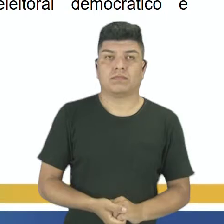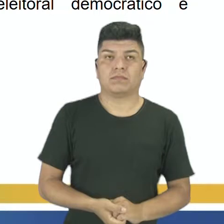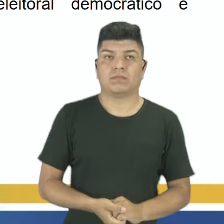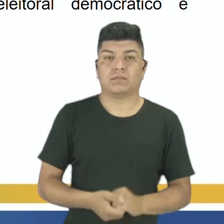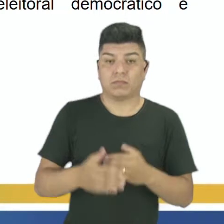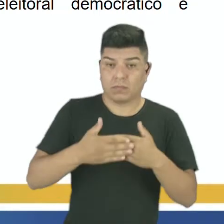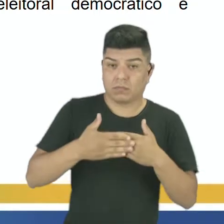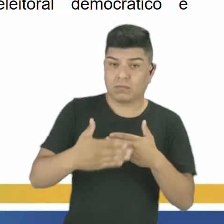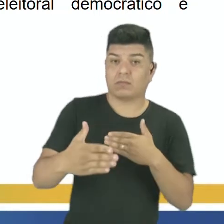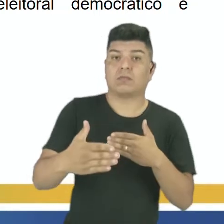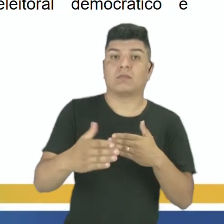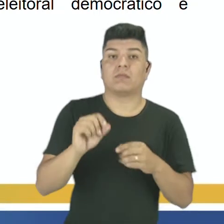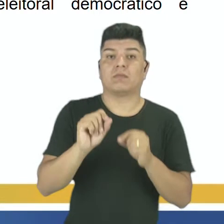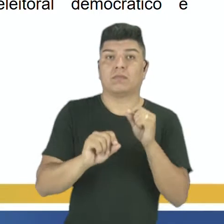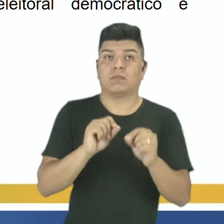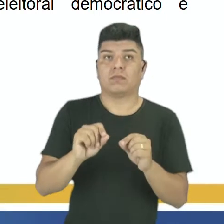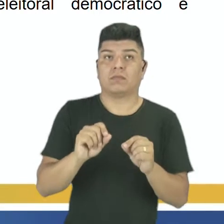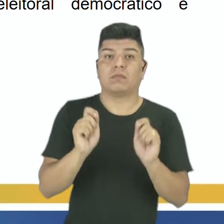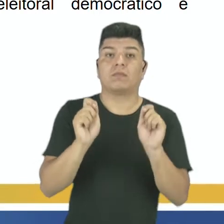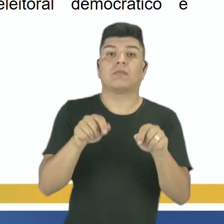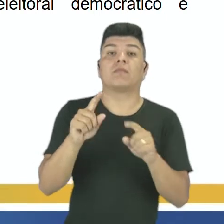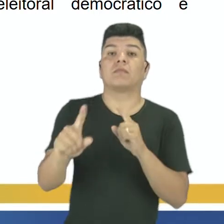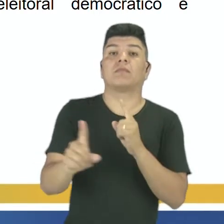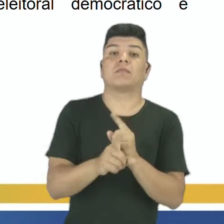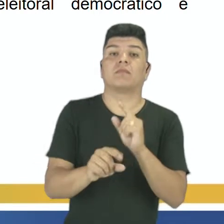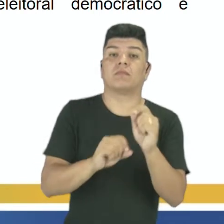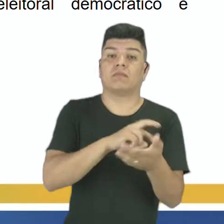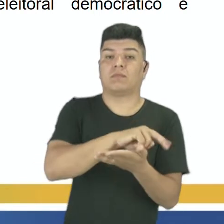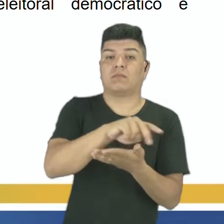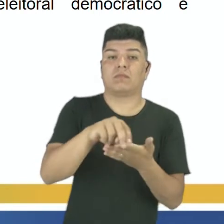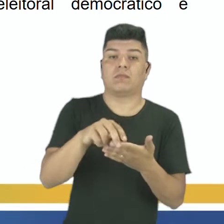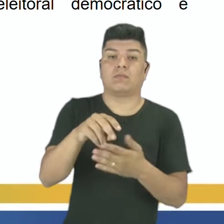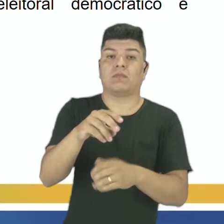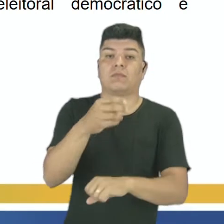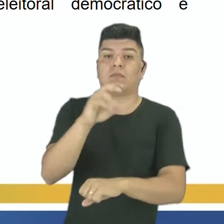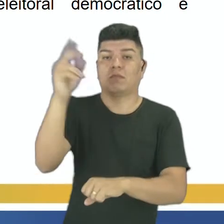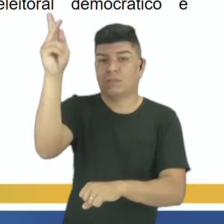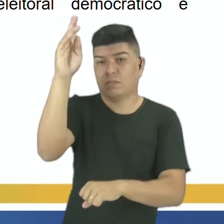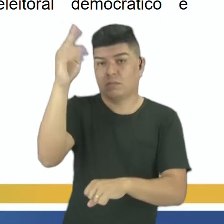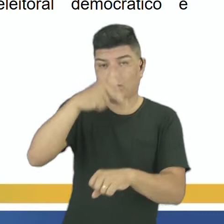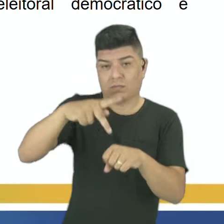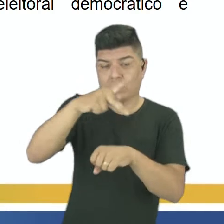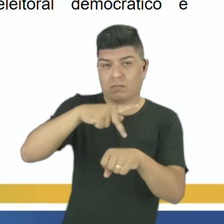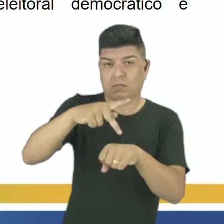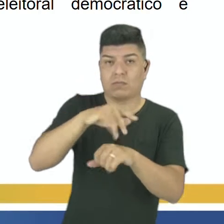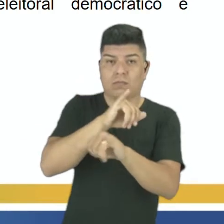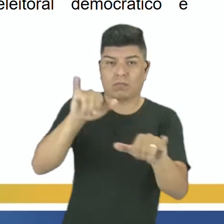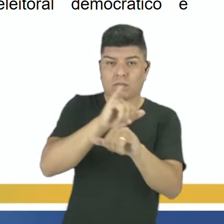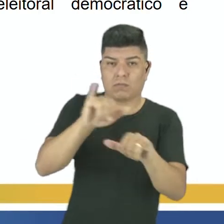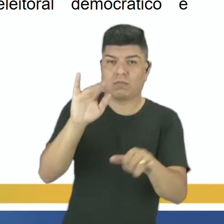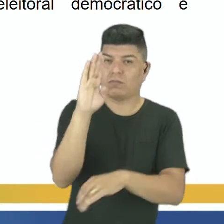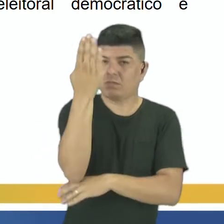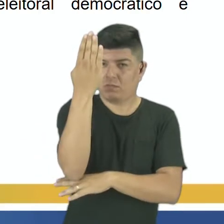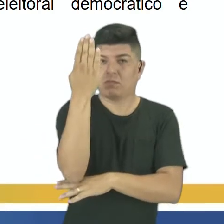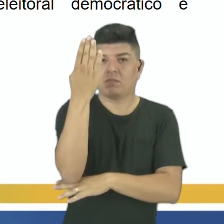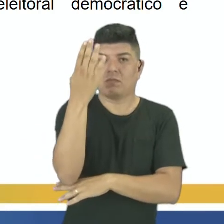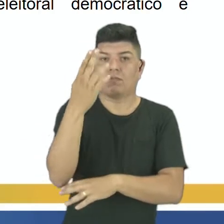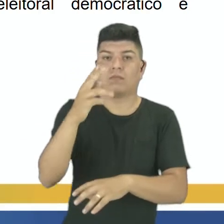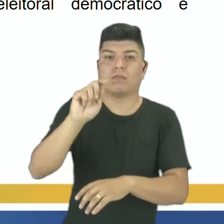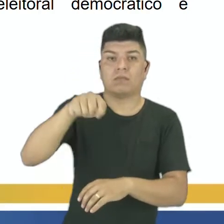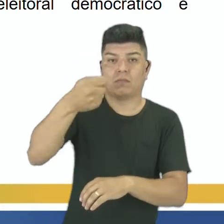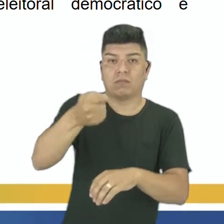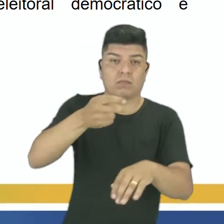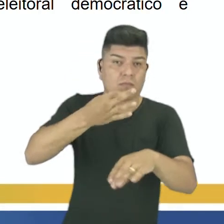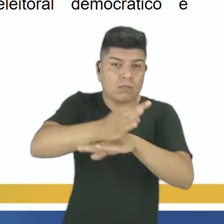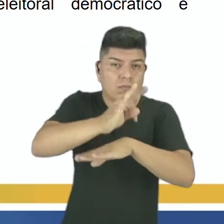A partir de provedores localizados em diferentes países, notícias falsas e chamadas fake news têm impactado